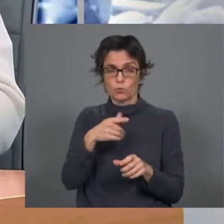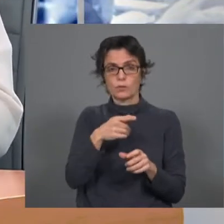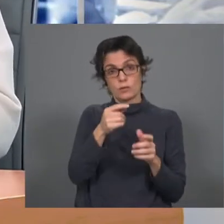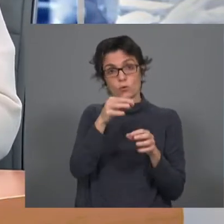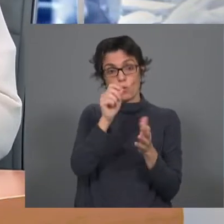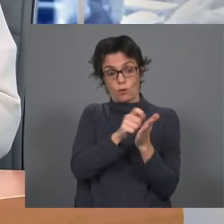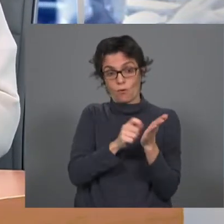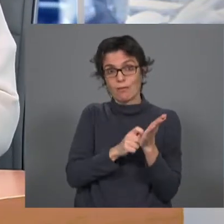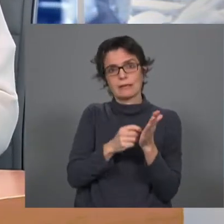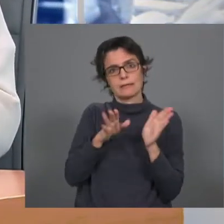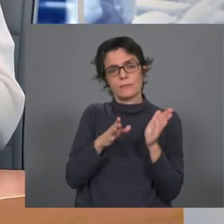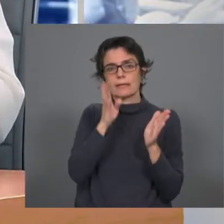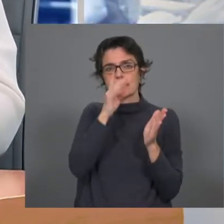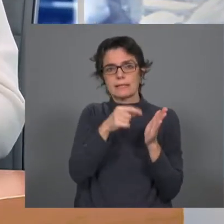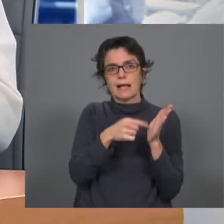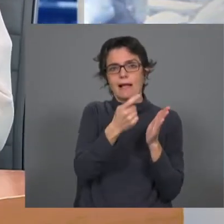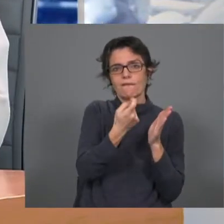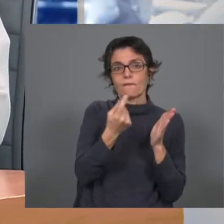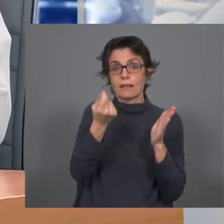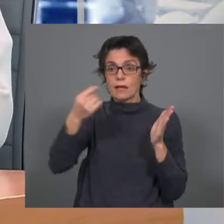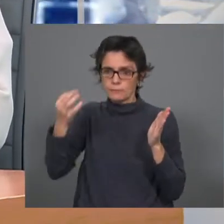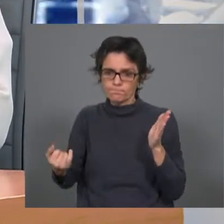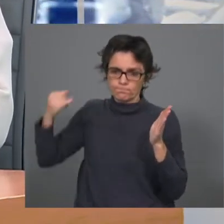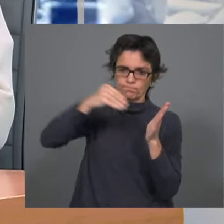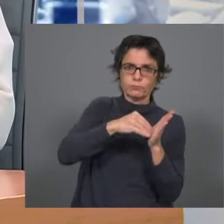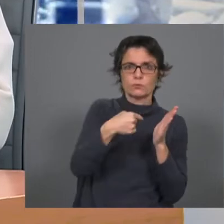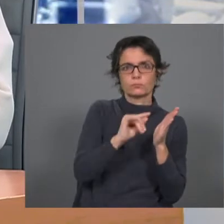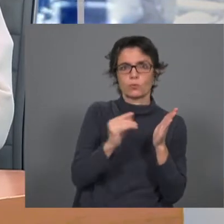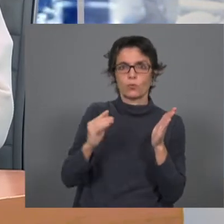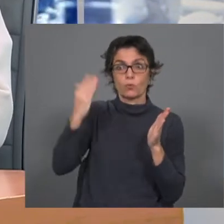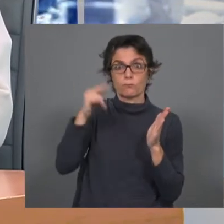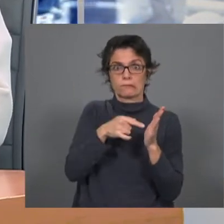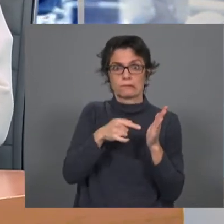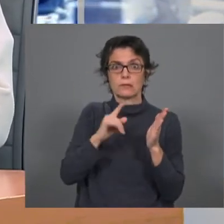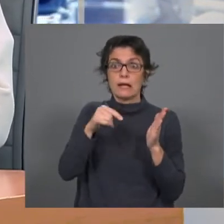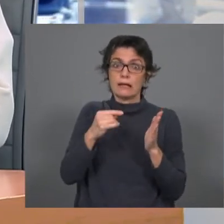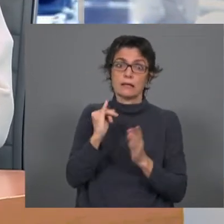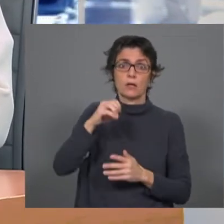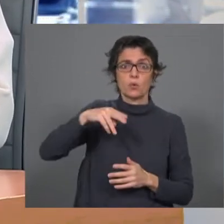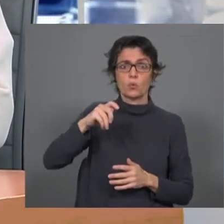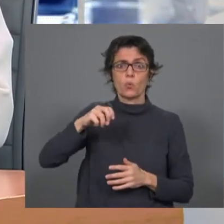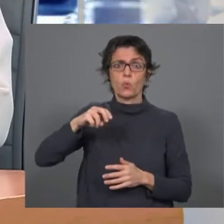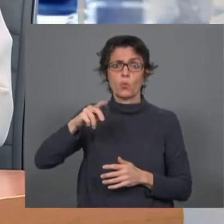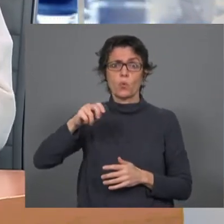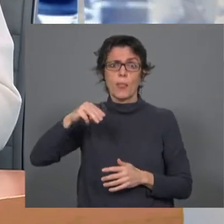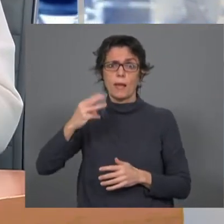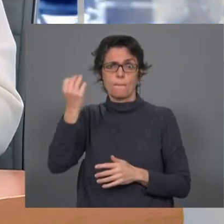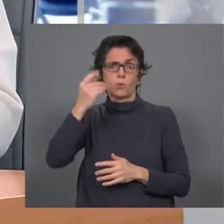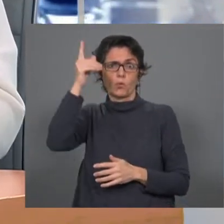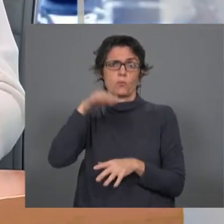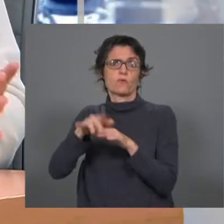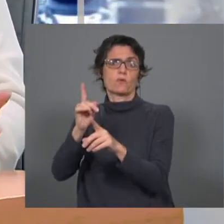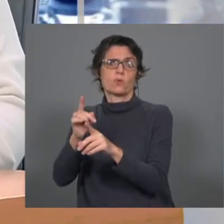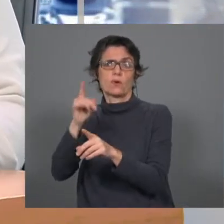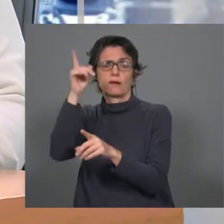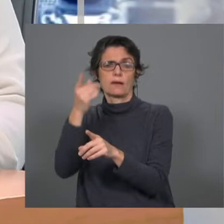se avançava para os prioritários seguintes. No caso do INEM do Porto, o que parece foi que foi pedida